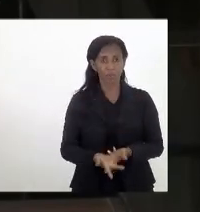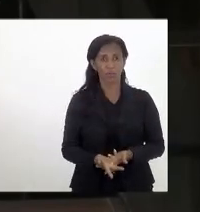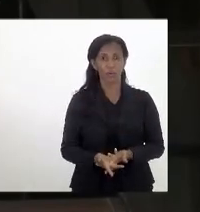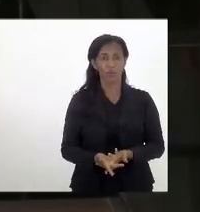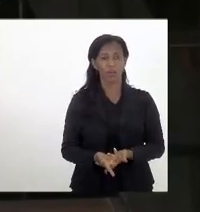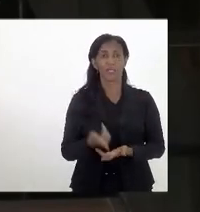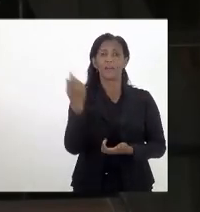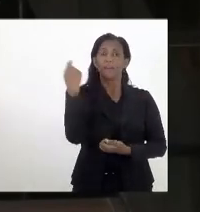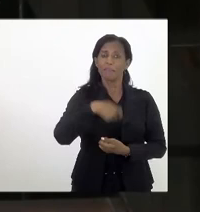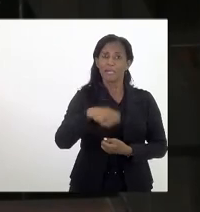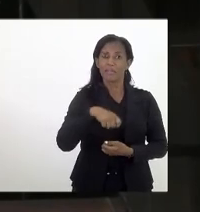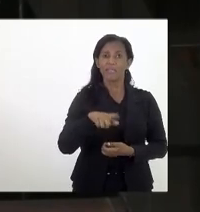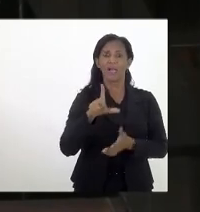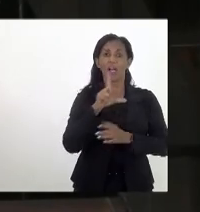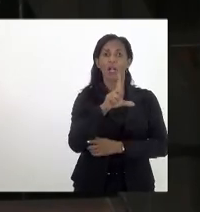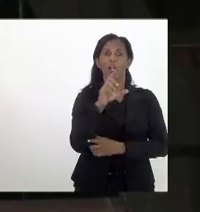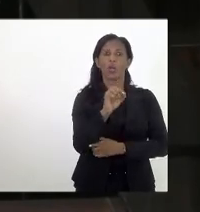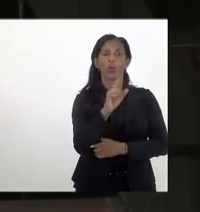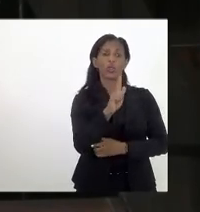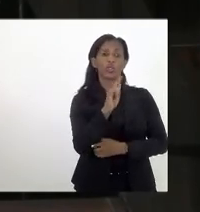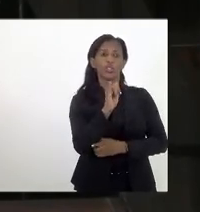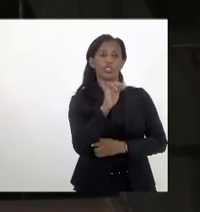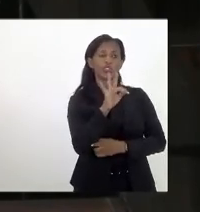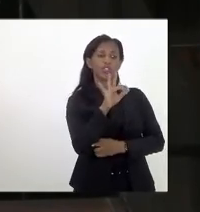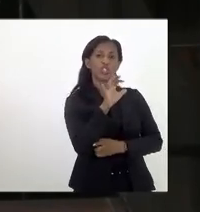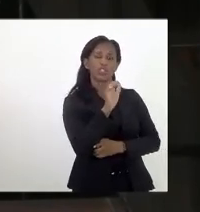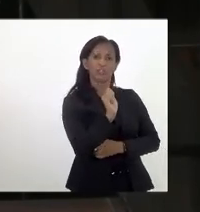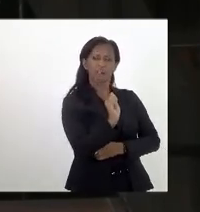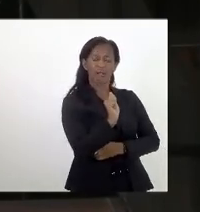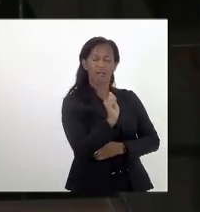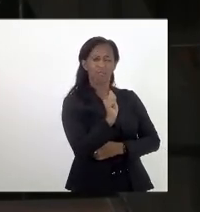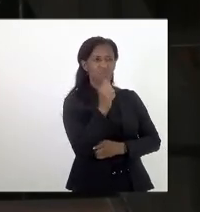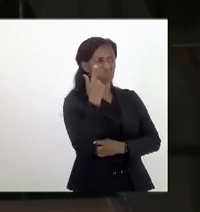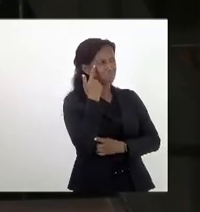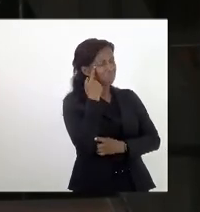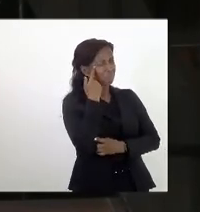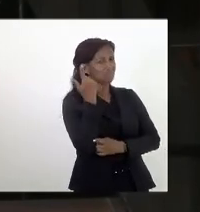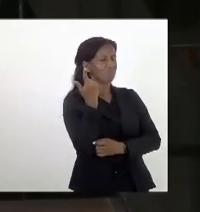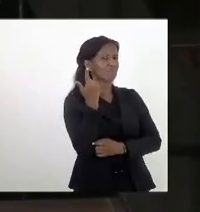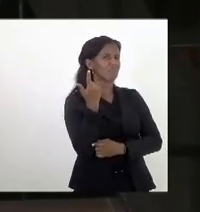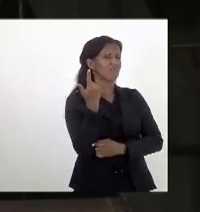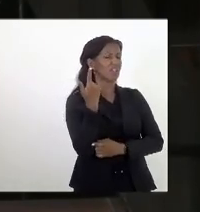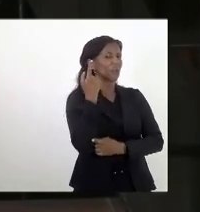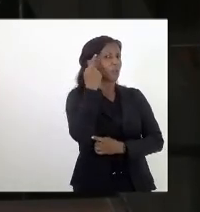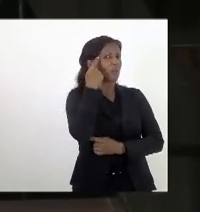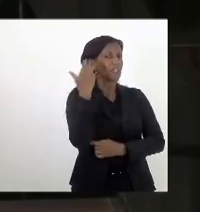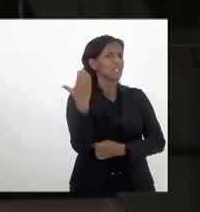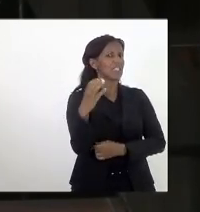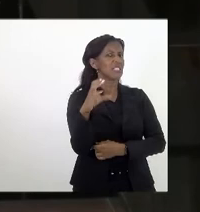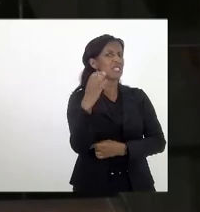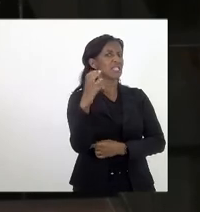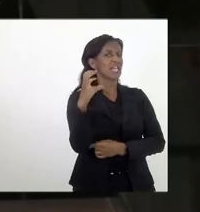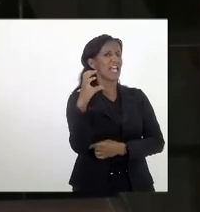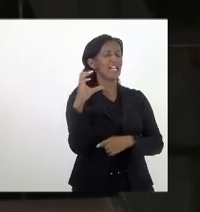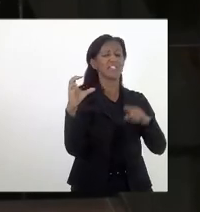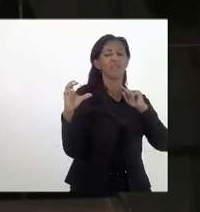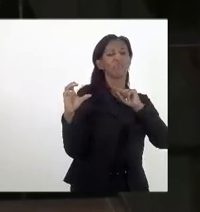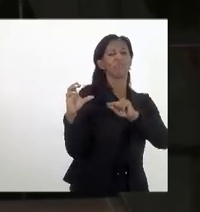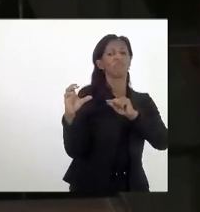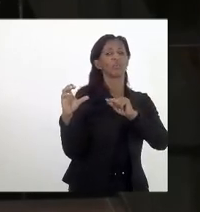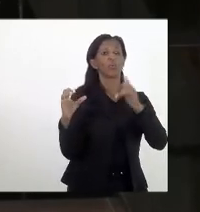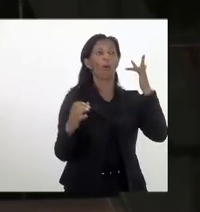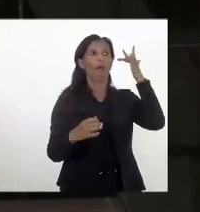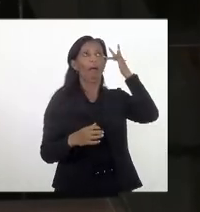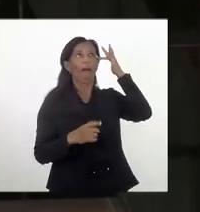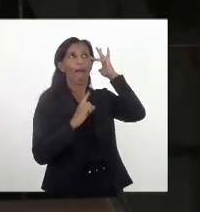era logística. Isso é que eu chamo a ciência da axiologia.